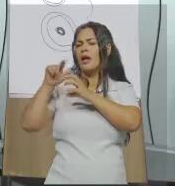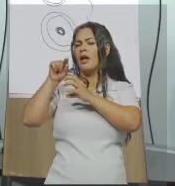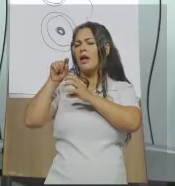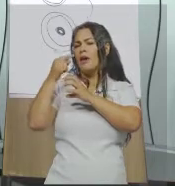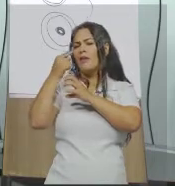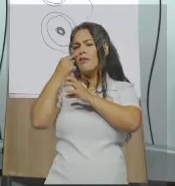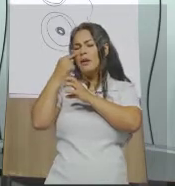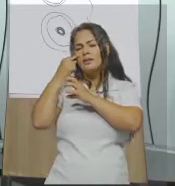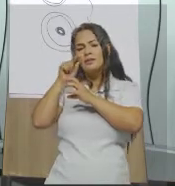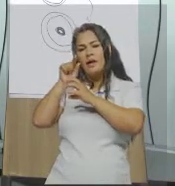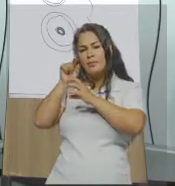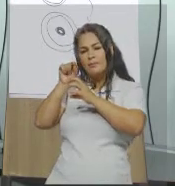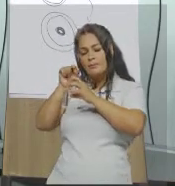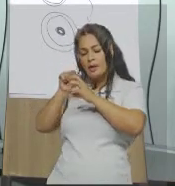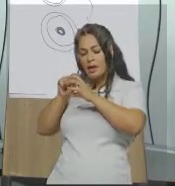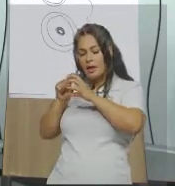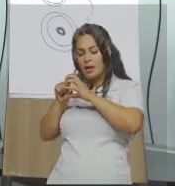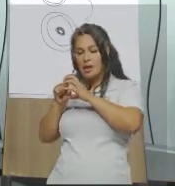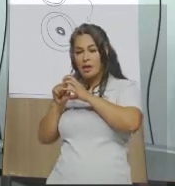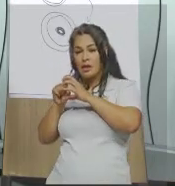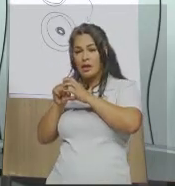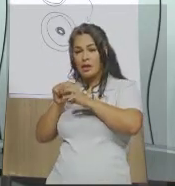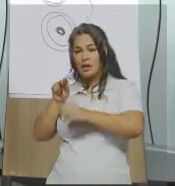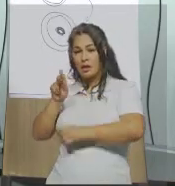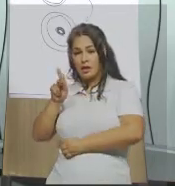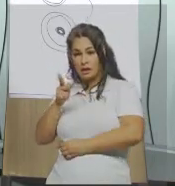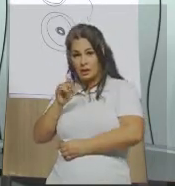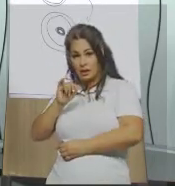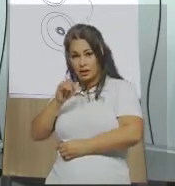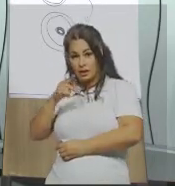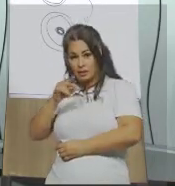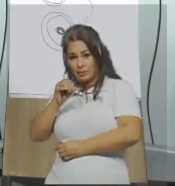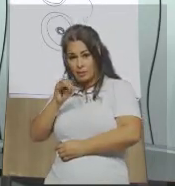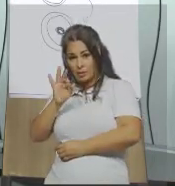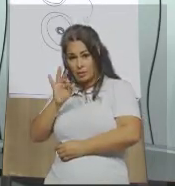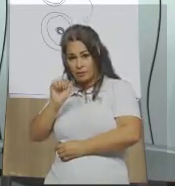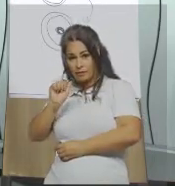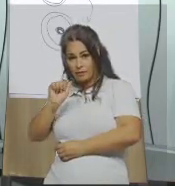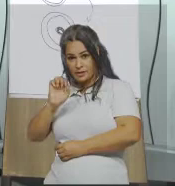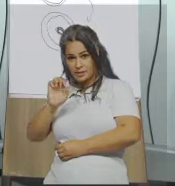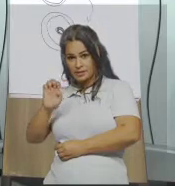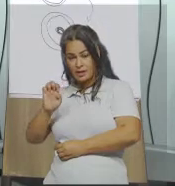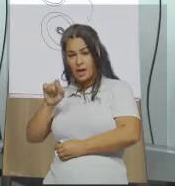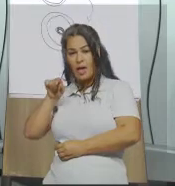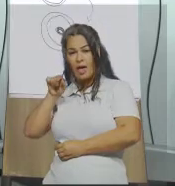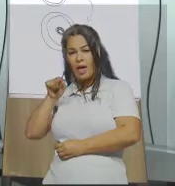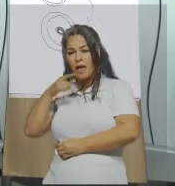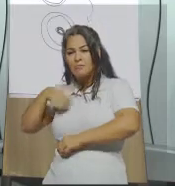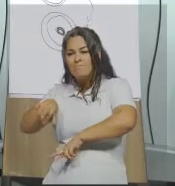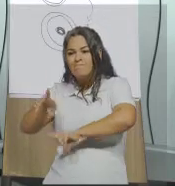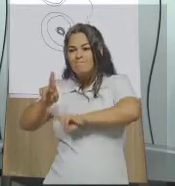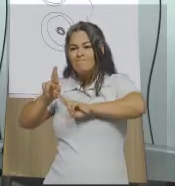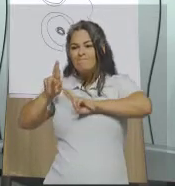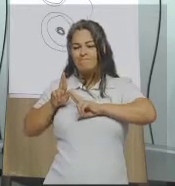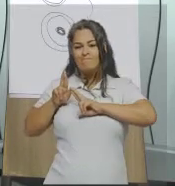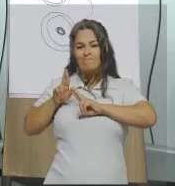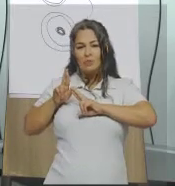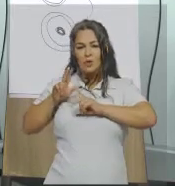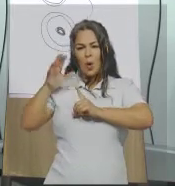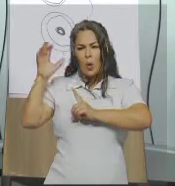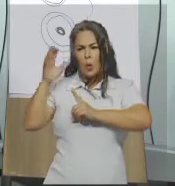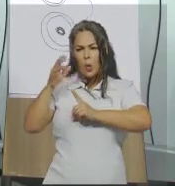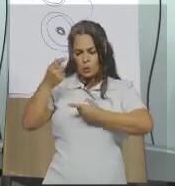é considerada uma glândula mestre, porque a hipófise controla as outras glândulas que estão no nosso corpo,